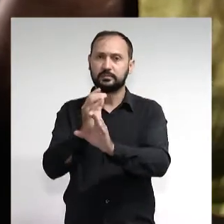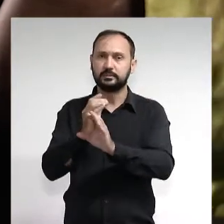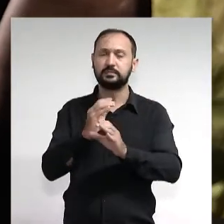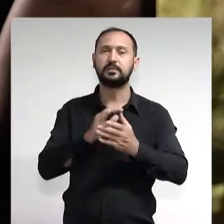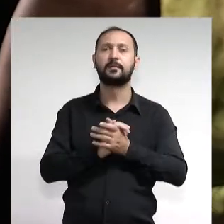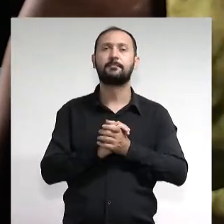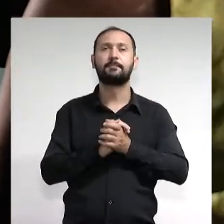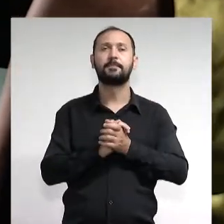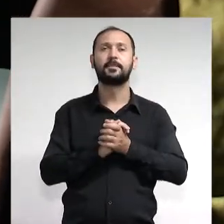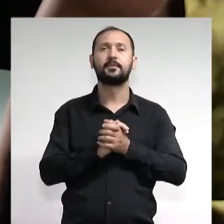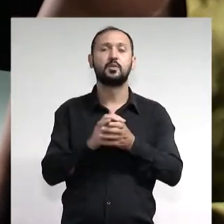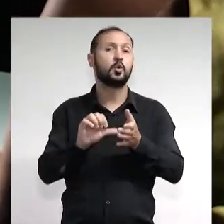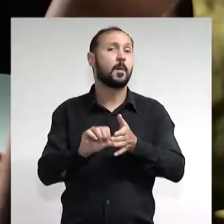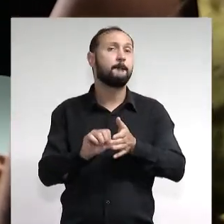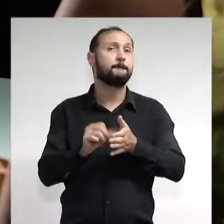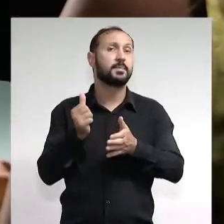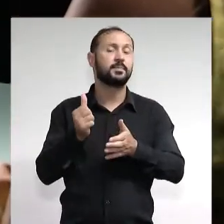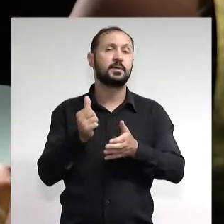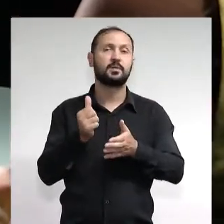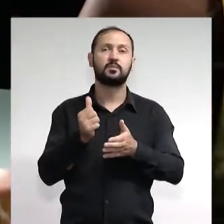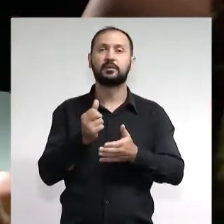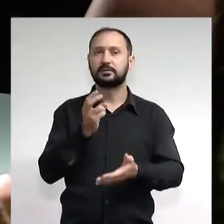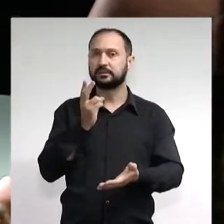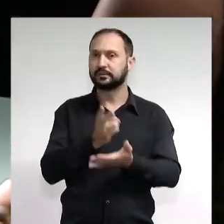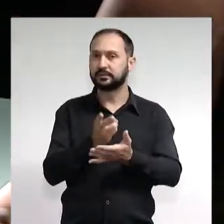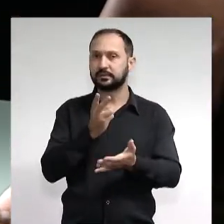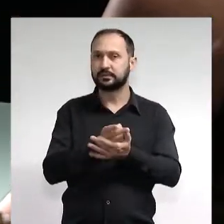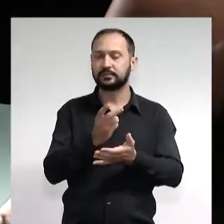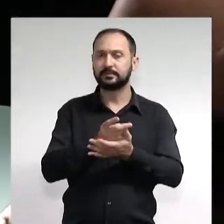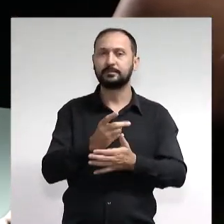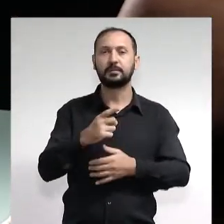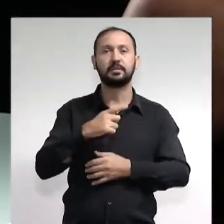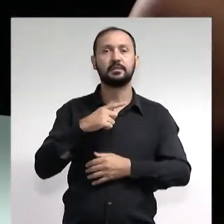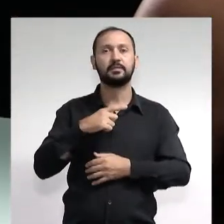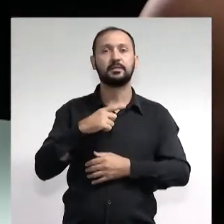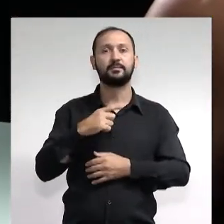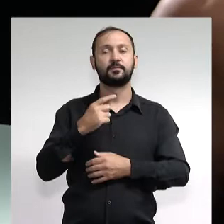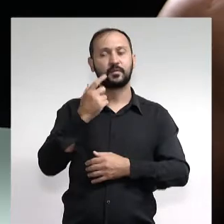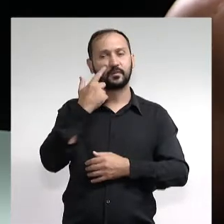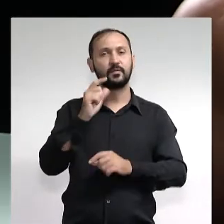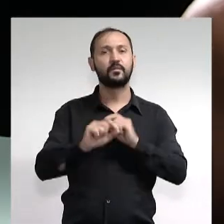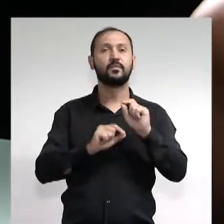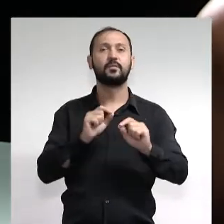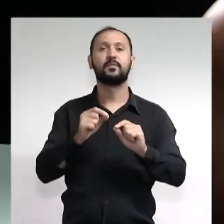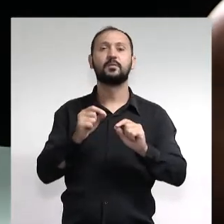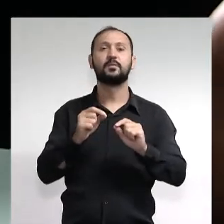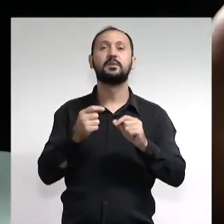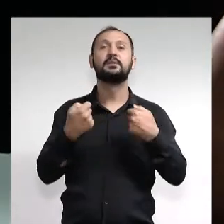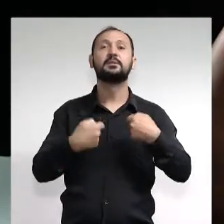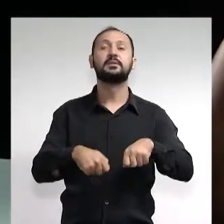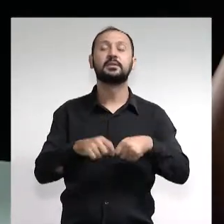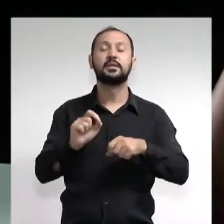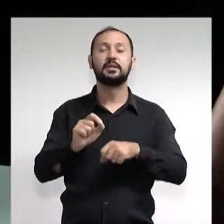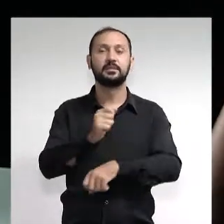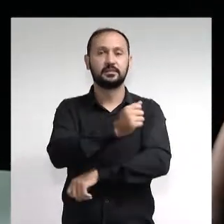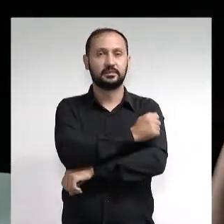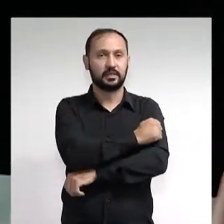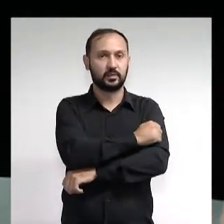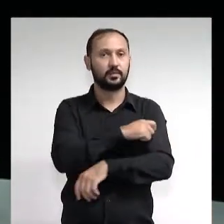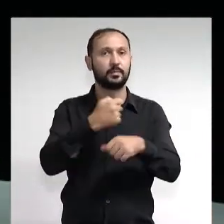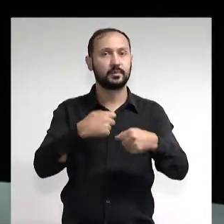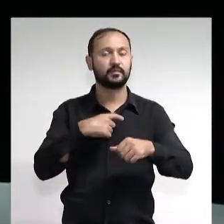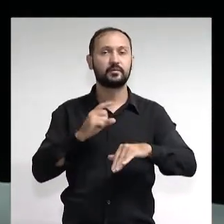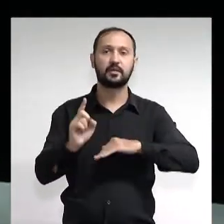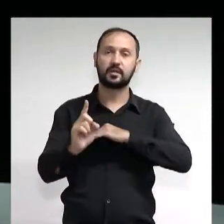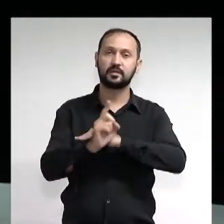esses primeiros casos, desde a primeira vez, sempre foi percebida a necessidade de que esses